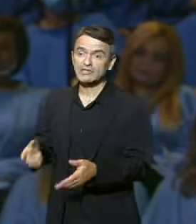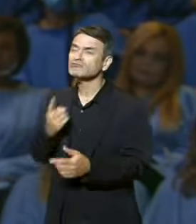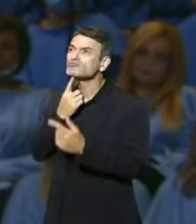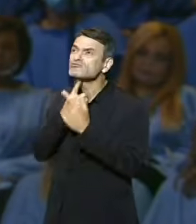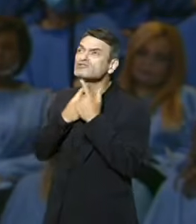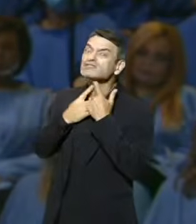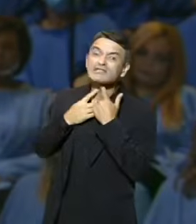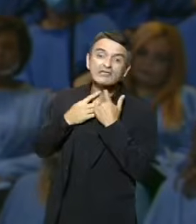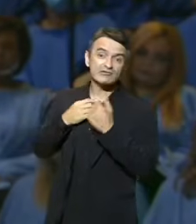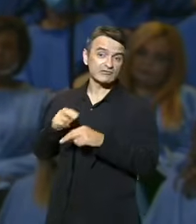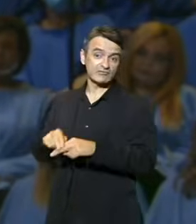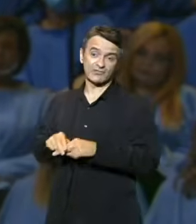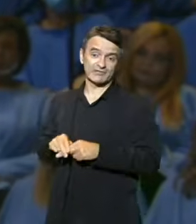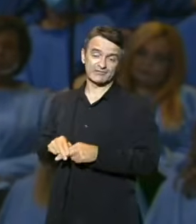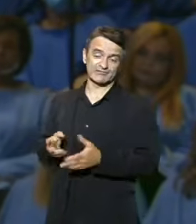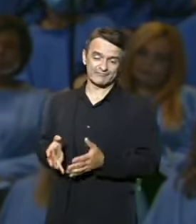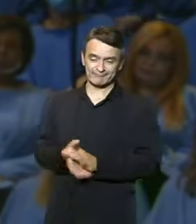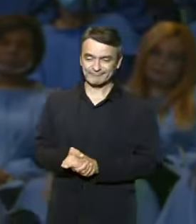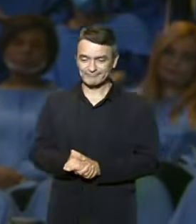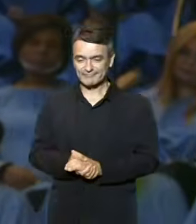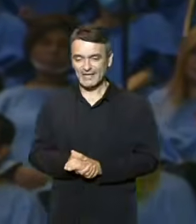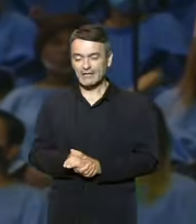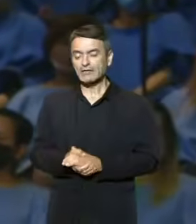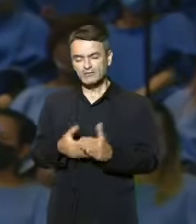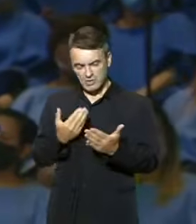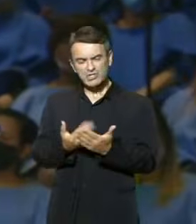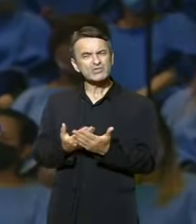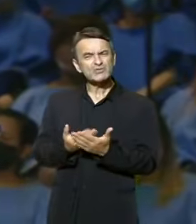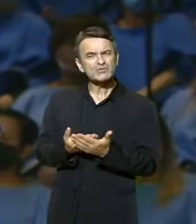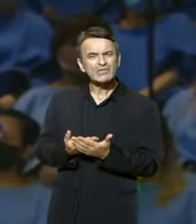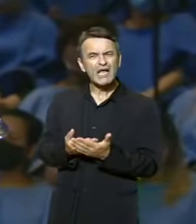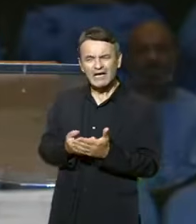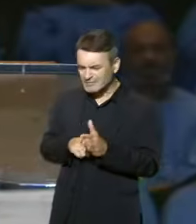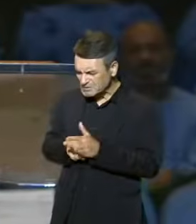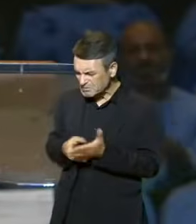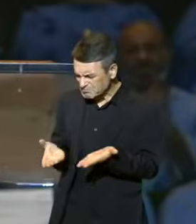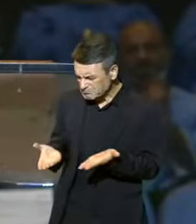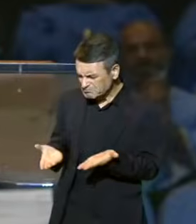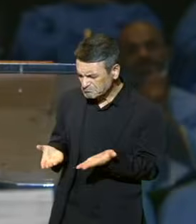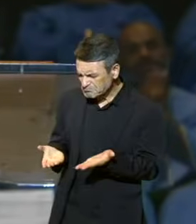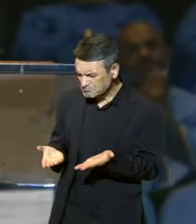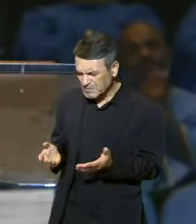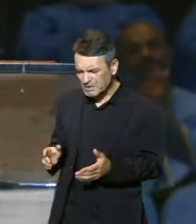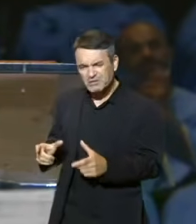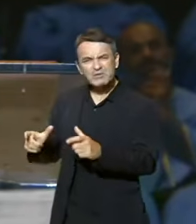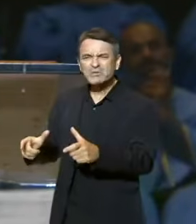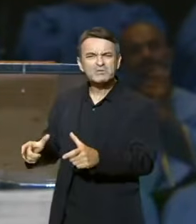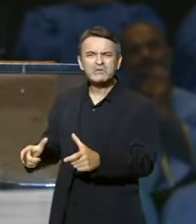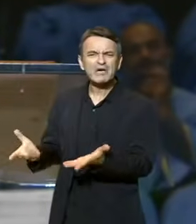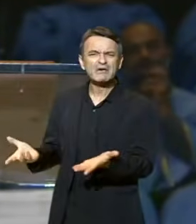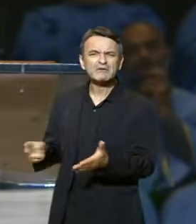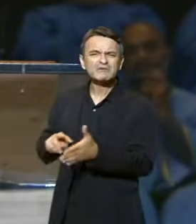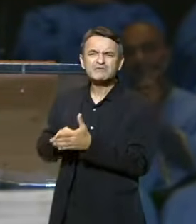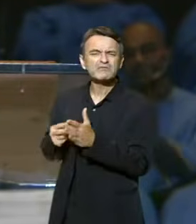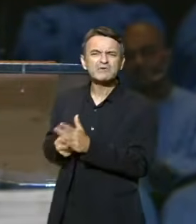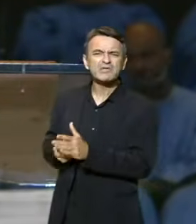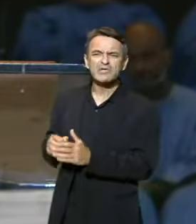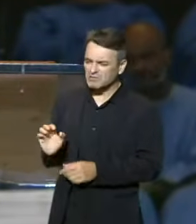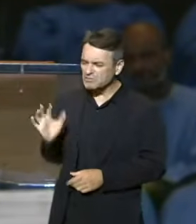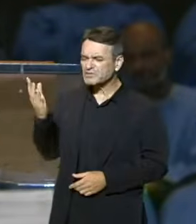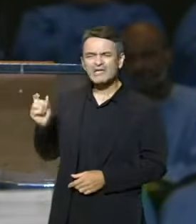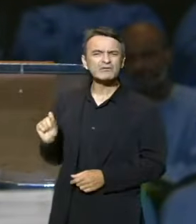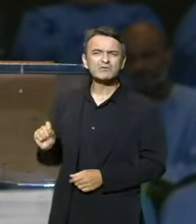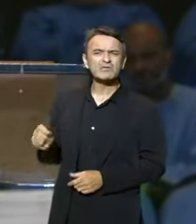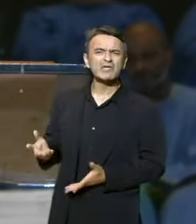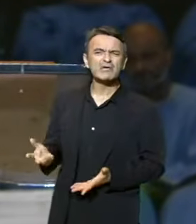desejo. Mas eu queria estudar com você, que lugar é esse? O que acontece nesse lugar ali no deserto? E o que isso